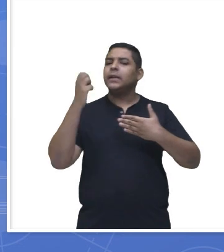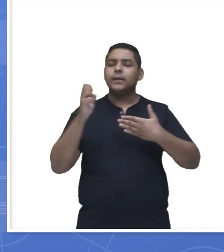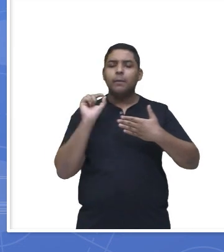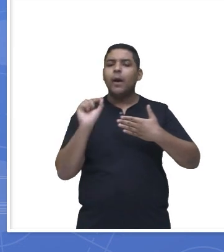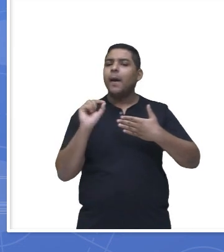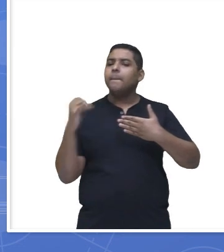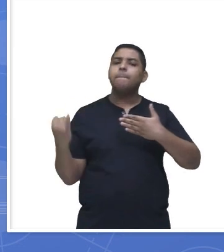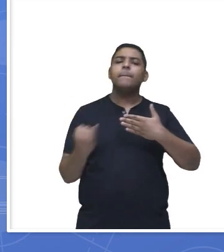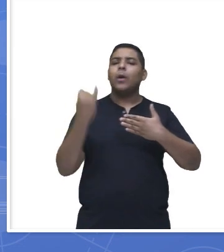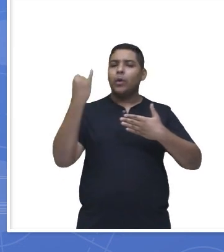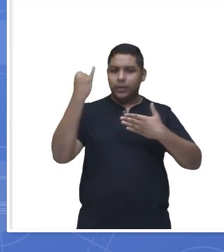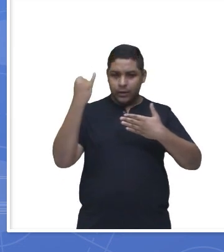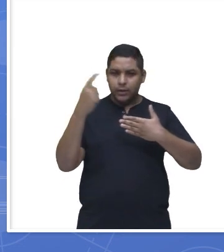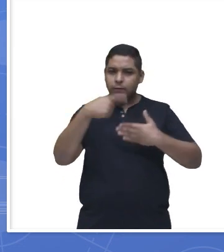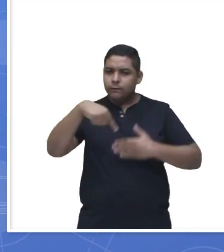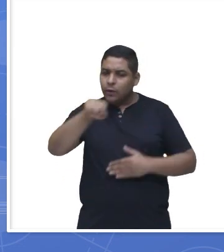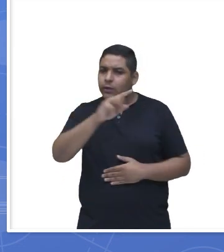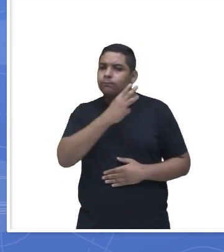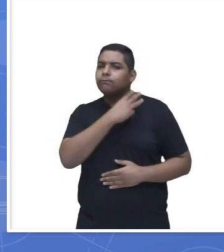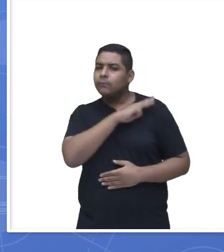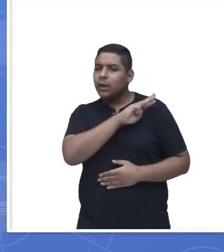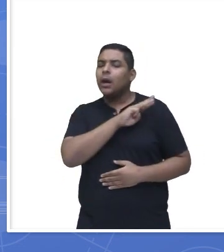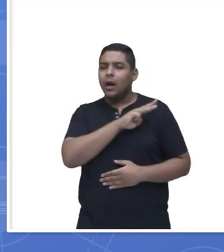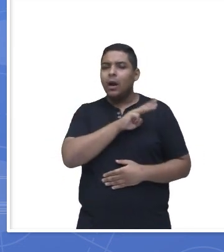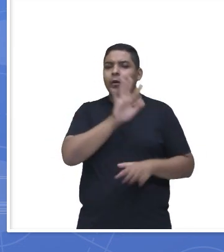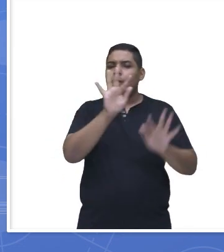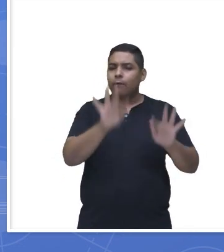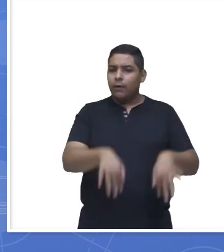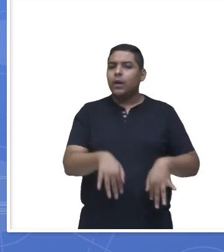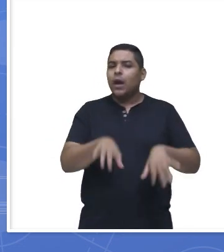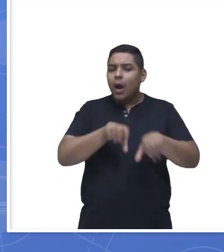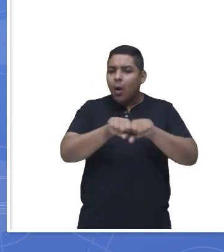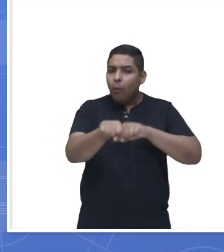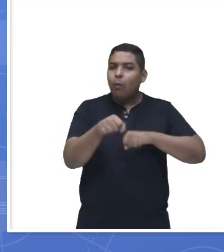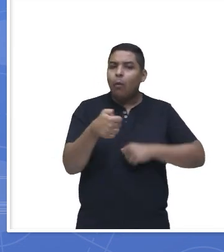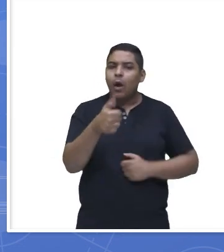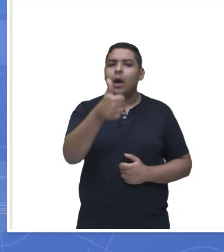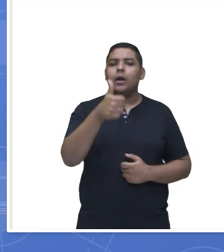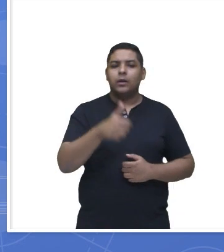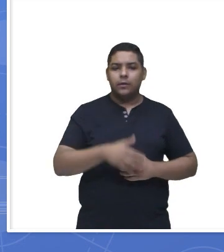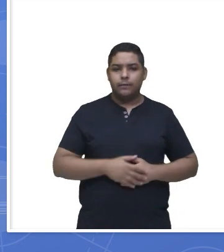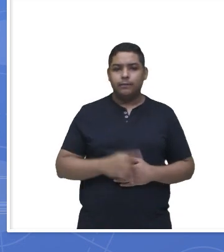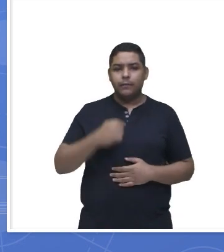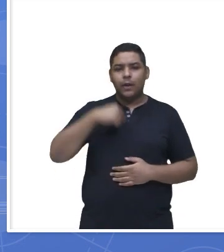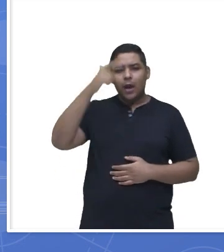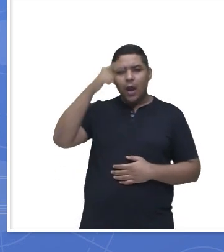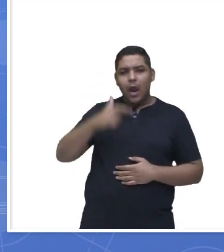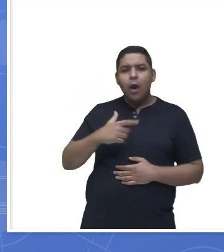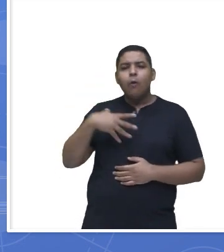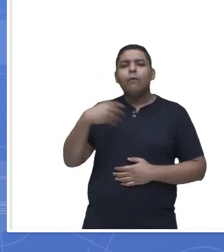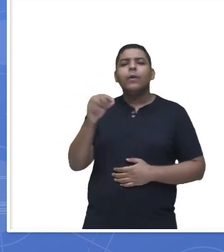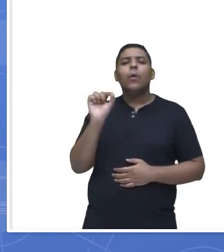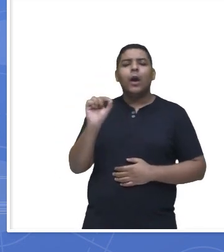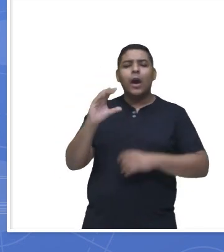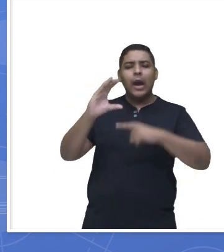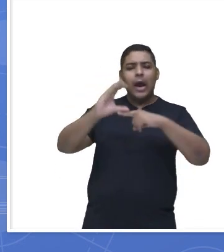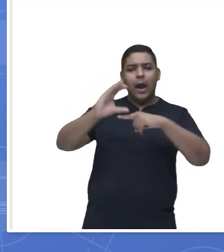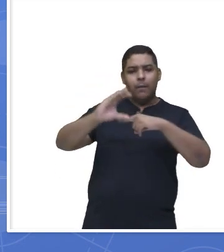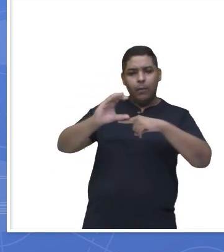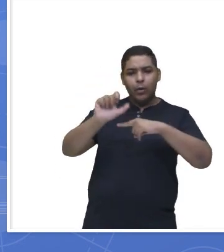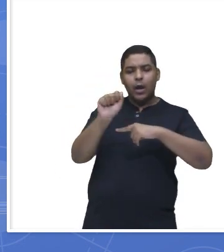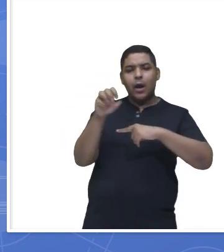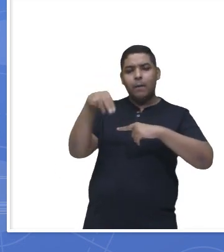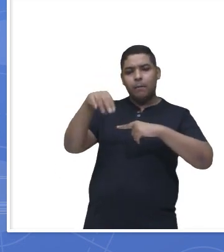para o seu estudo, você finalista. E olha como ele começa. Eu, filho do carbono e do amoníaco. Olha como ele